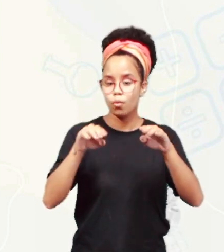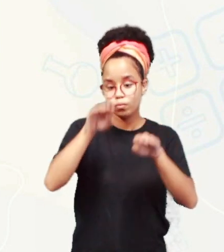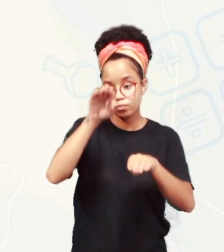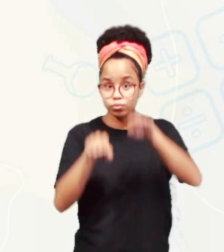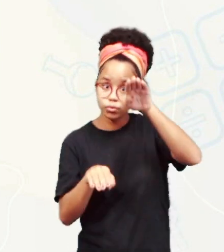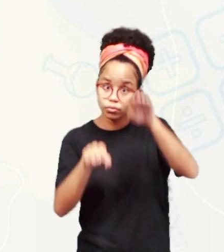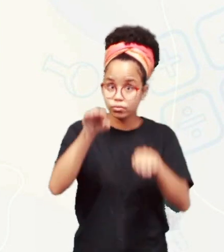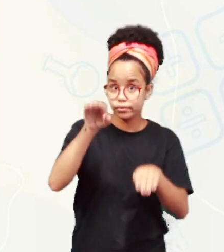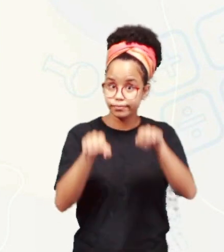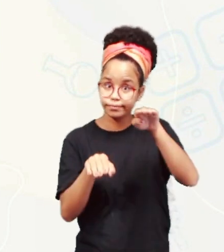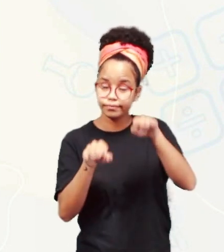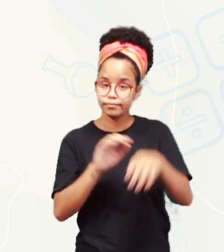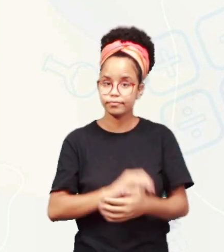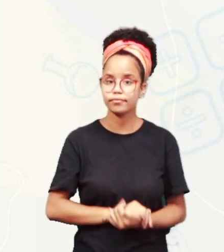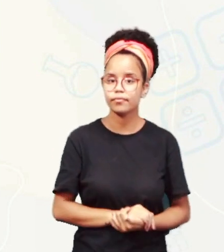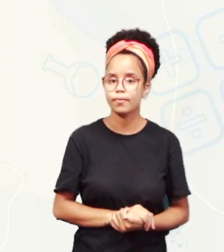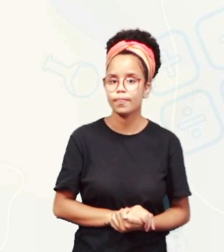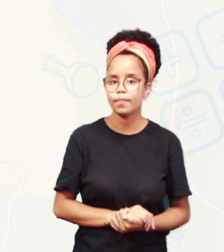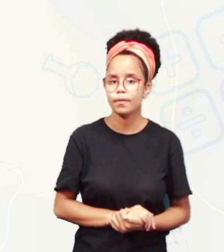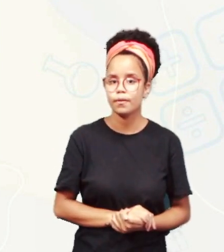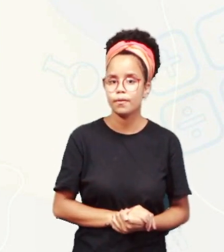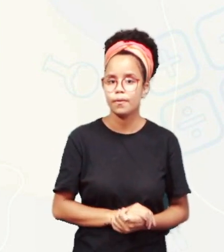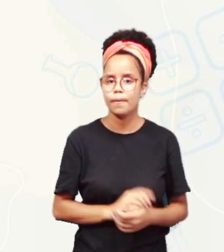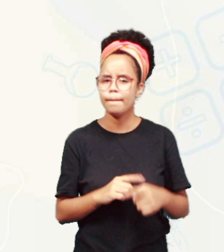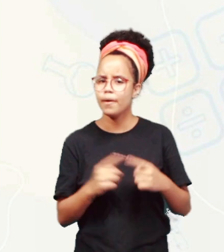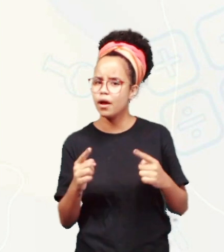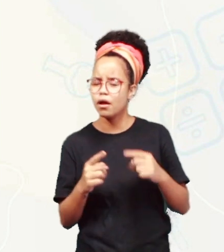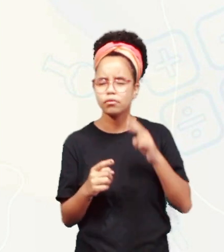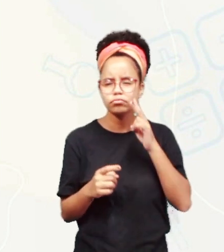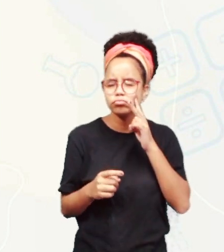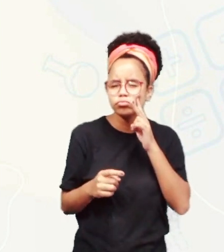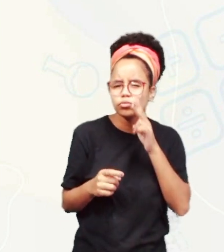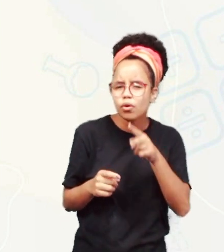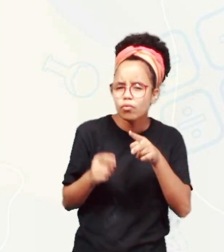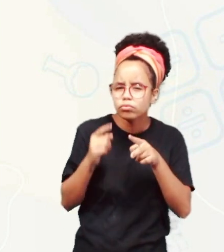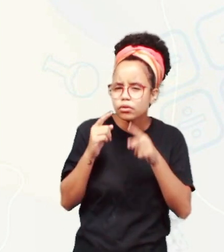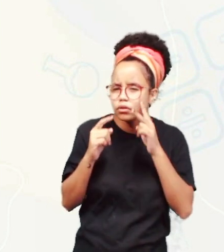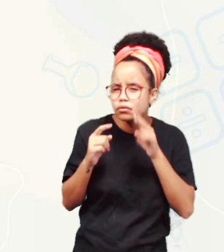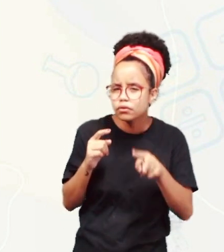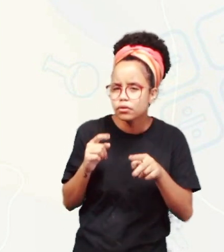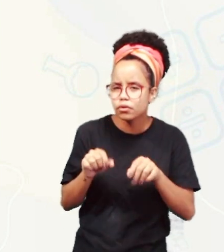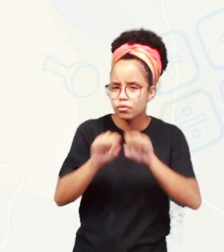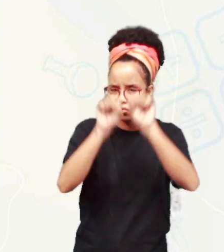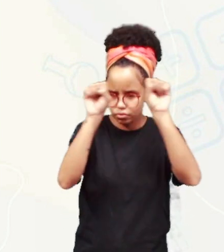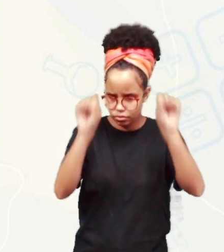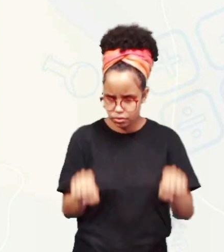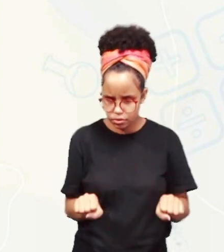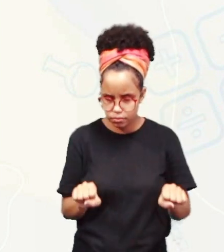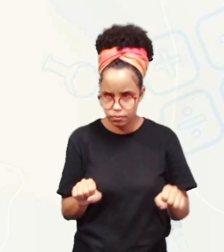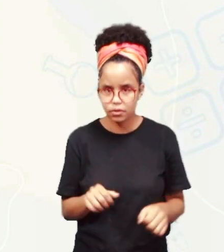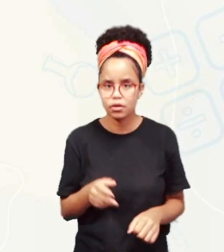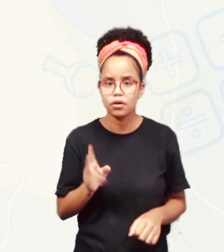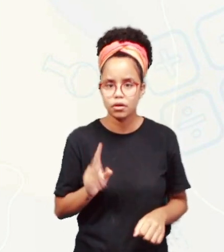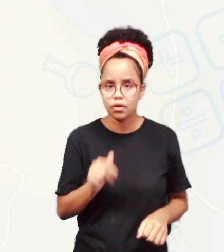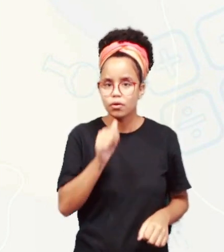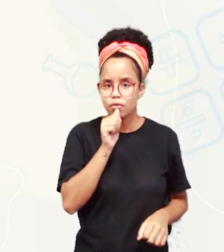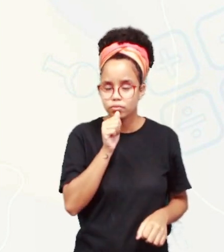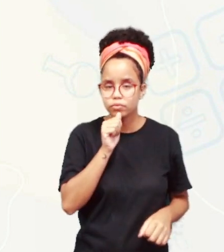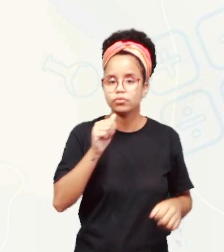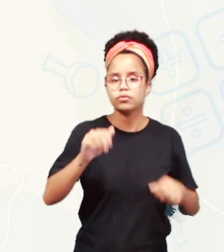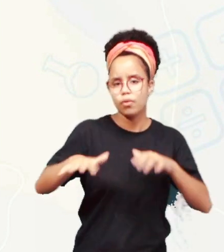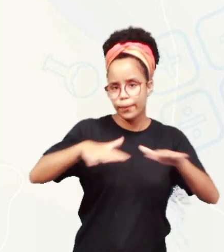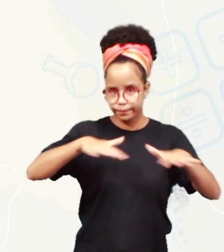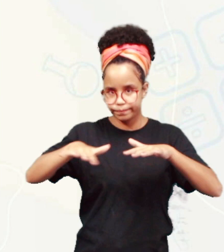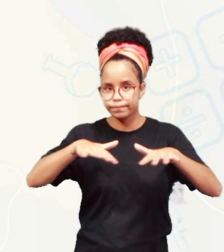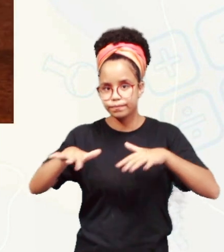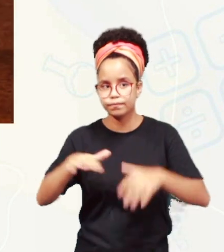alteração mas apesar de não vermos o sistema está em constante movimentação